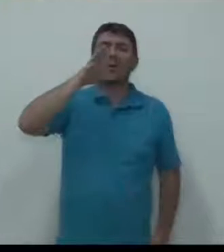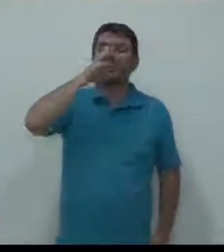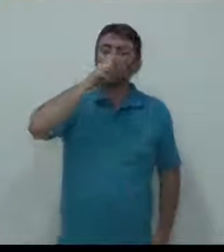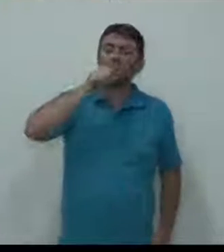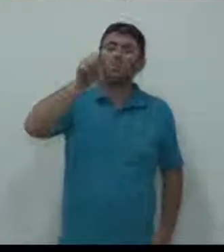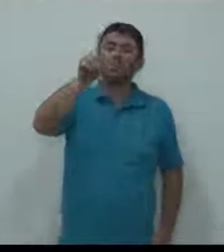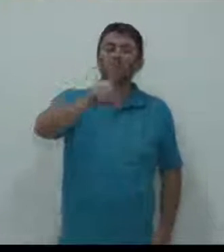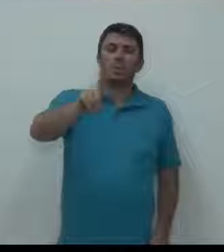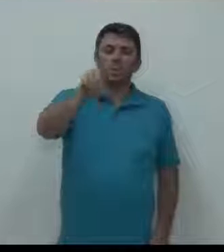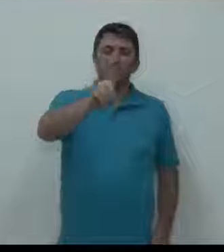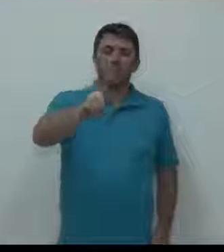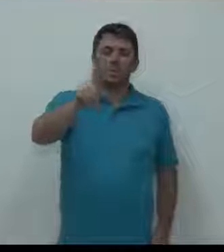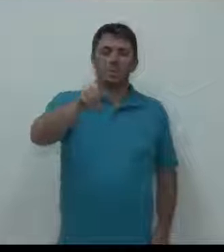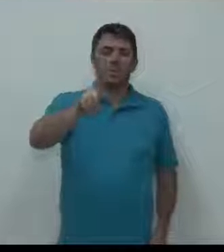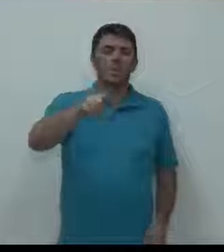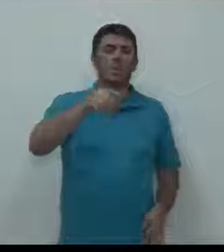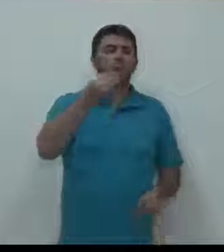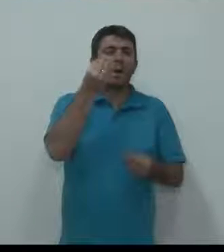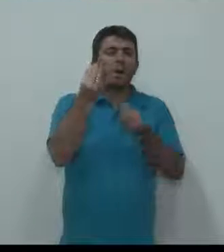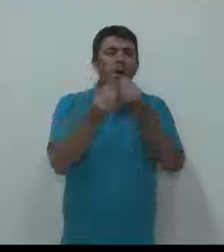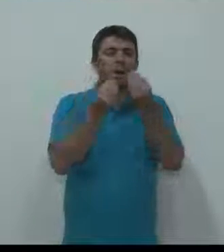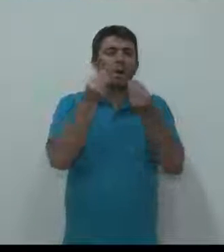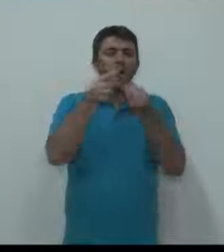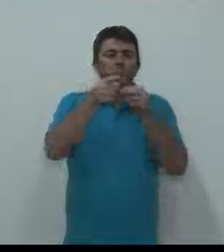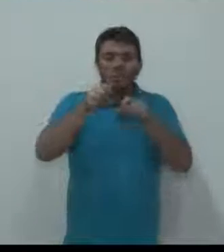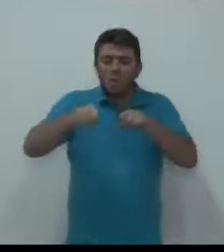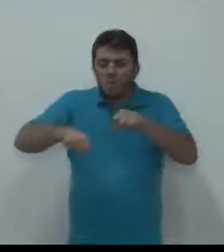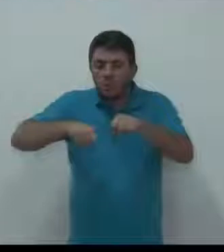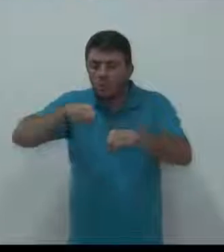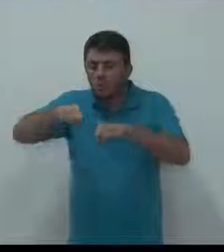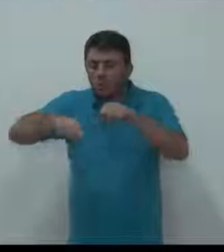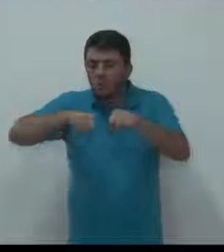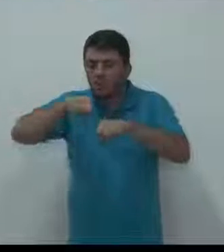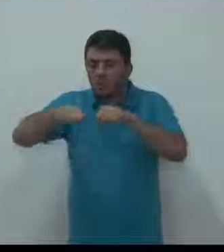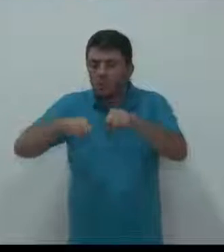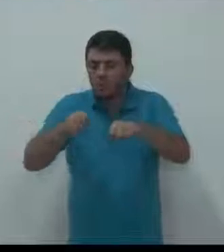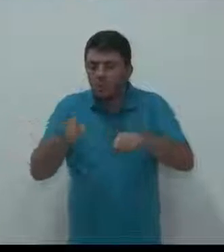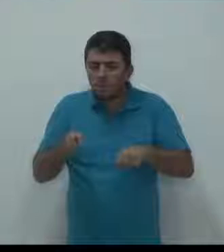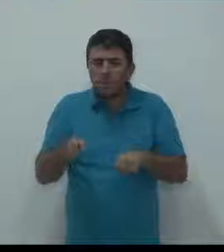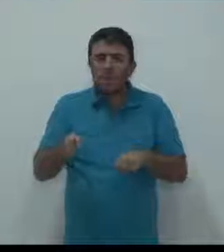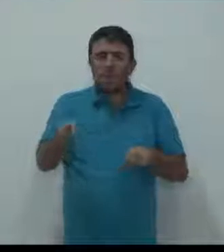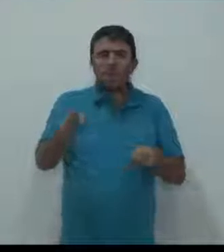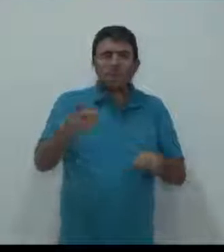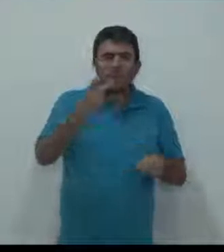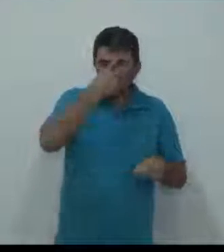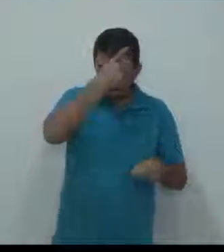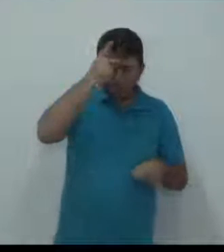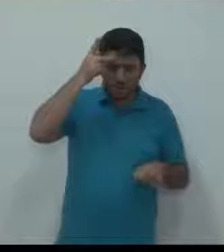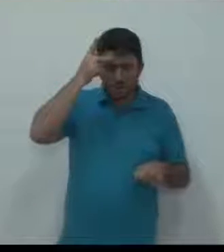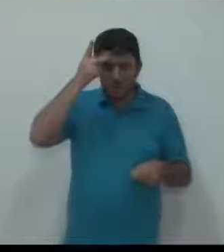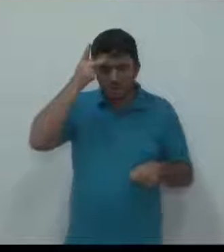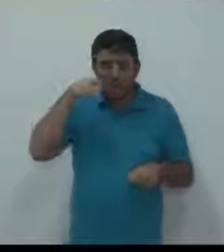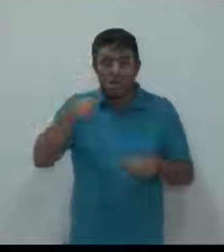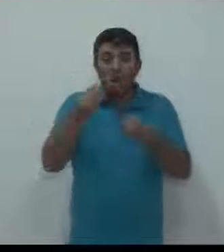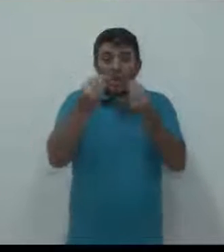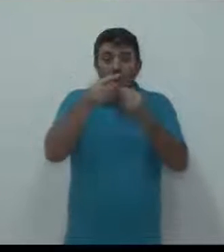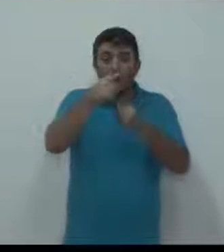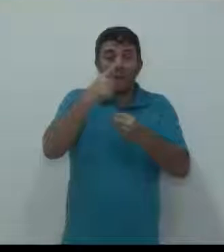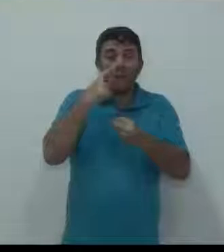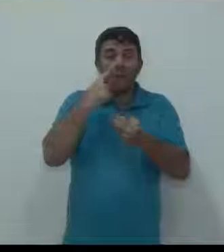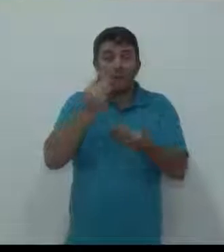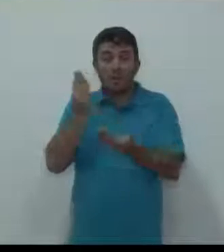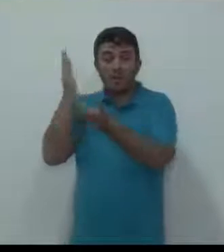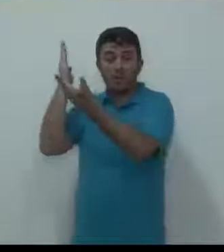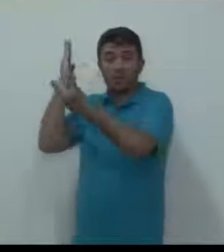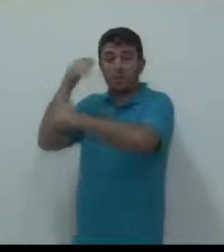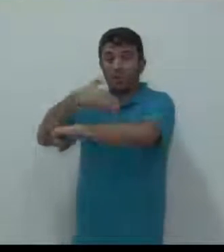vai circular ali bicicleta, as pessoas nessa via? Precisa